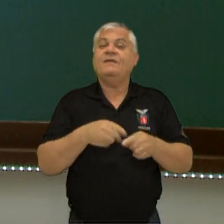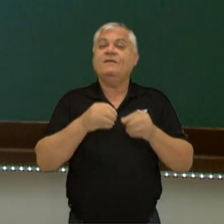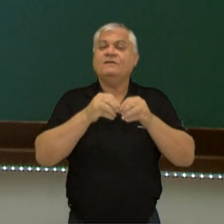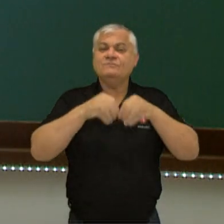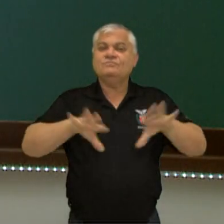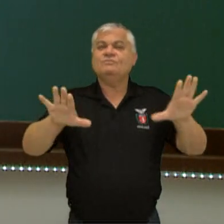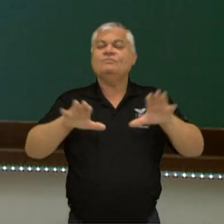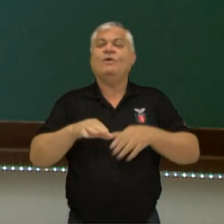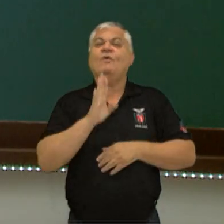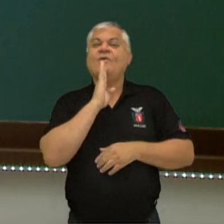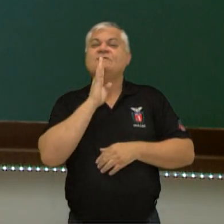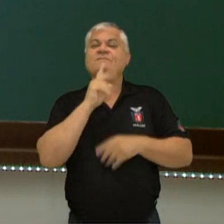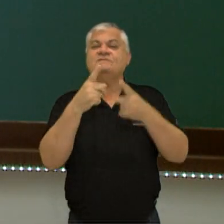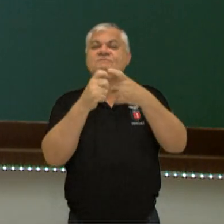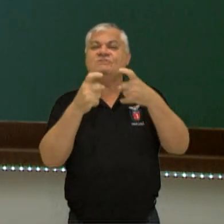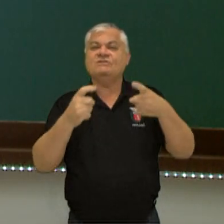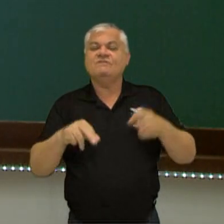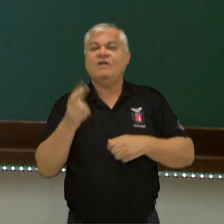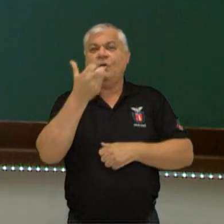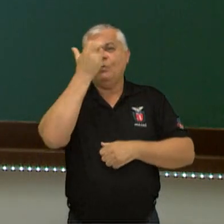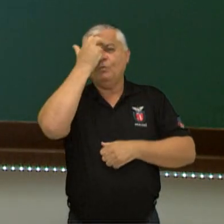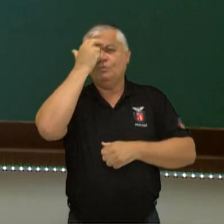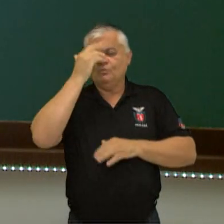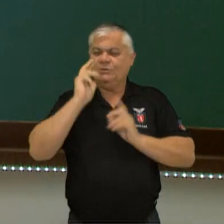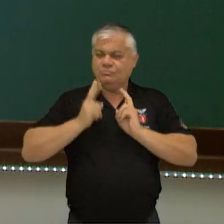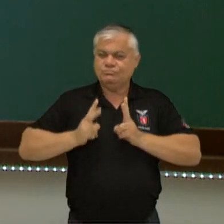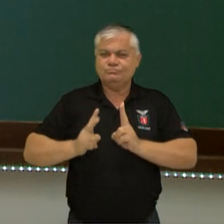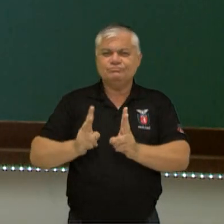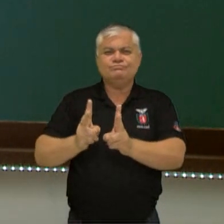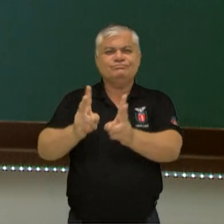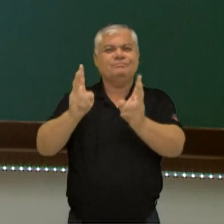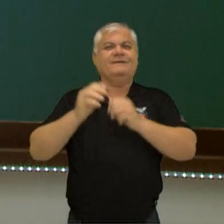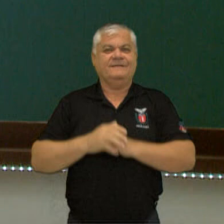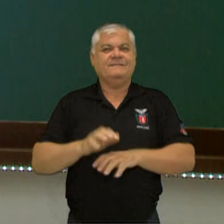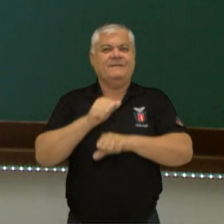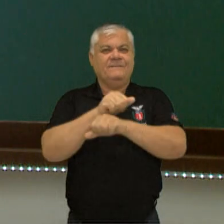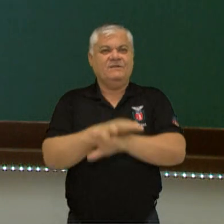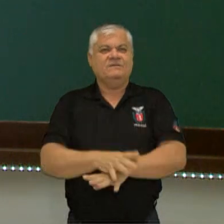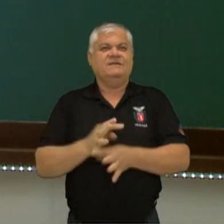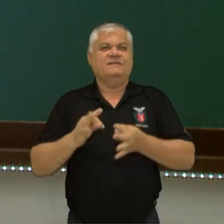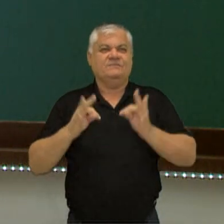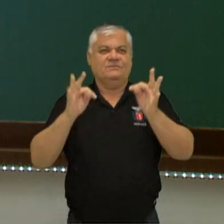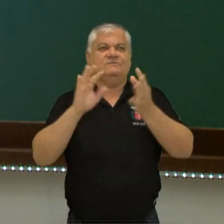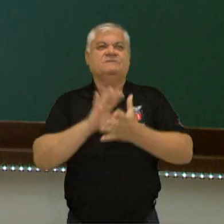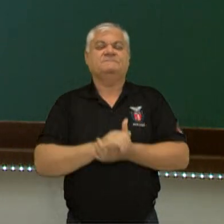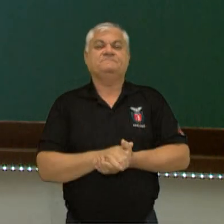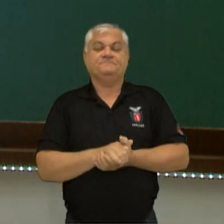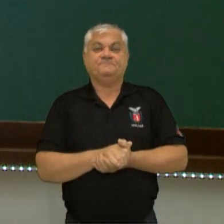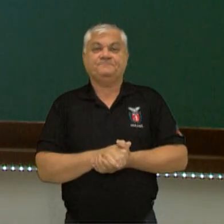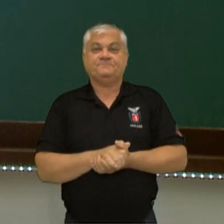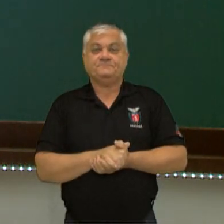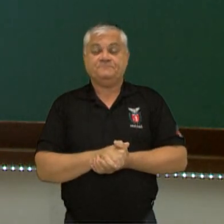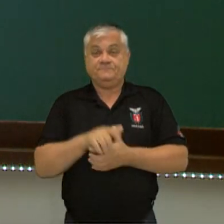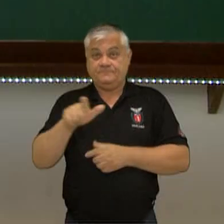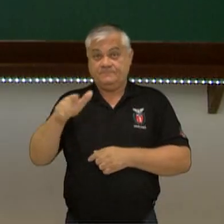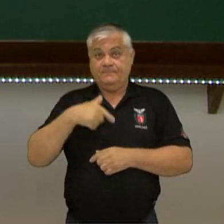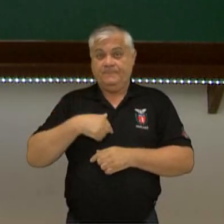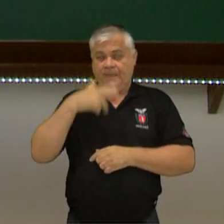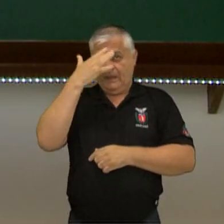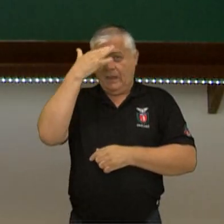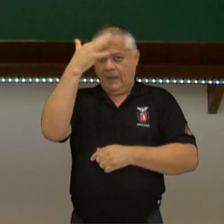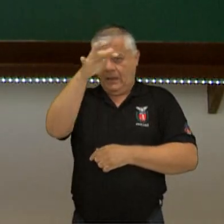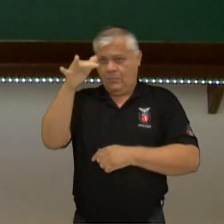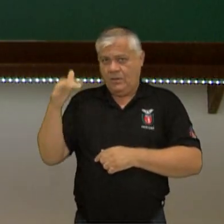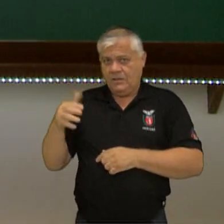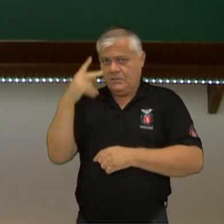científico, mantendo a cultura e a tradição por meio das mídias e das novas tecnologias. A Umbanda, que é uma religião